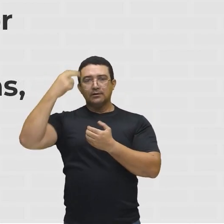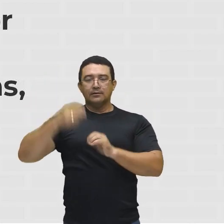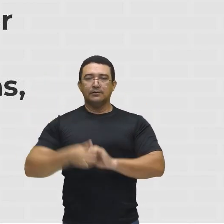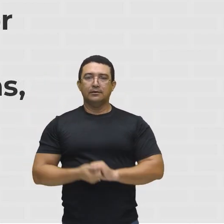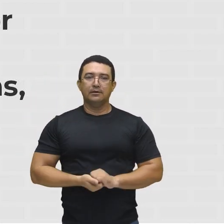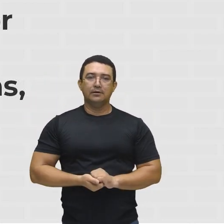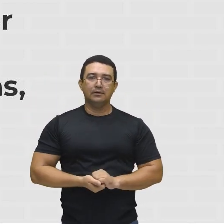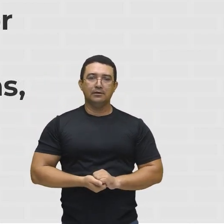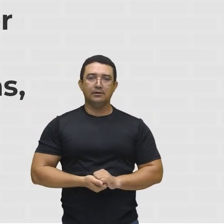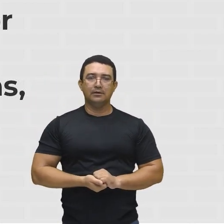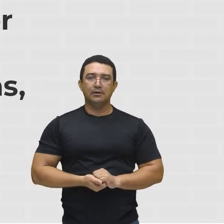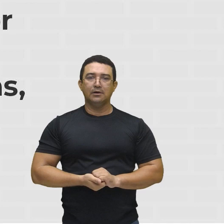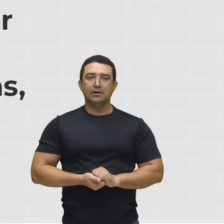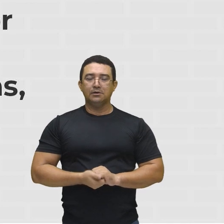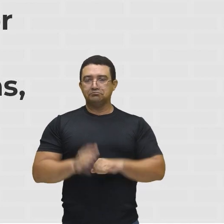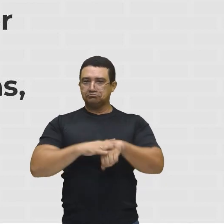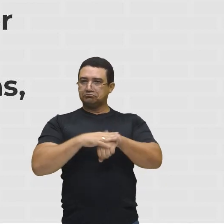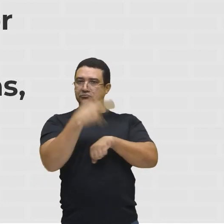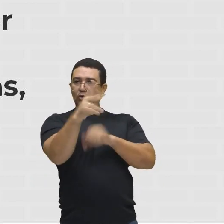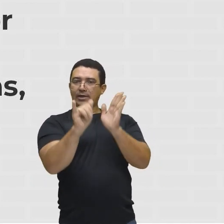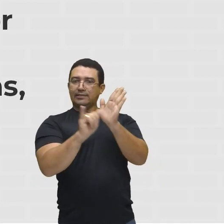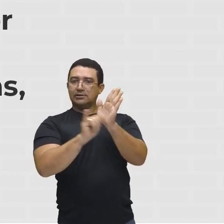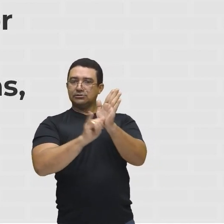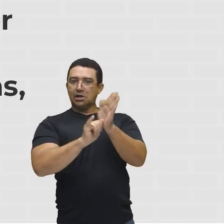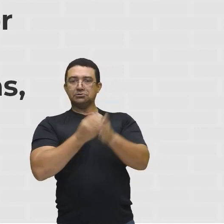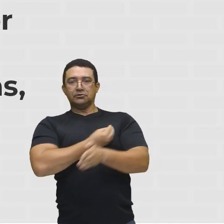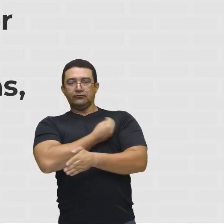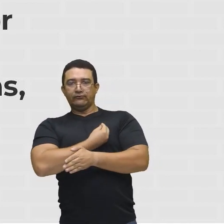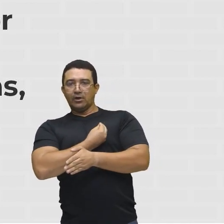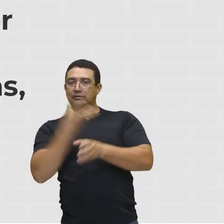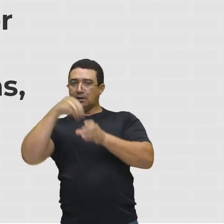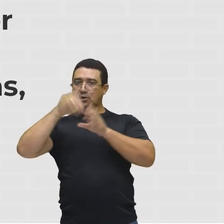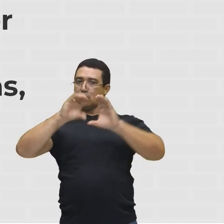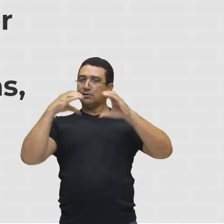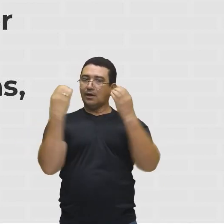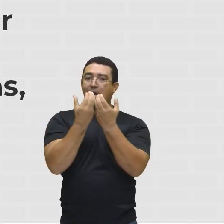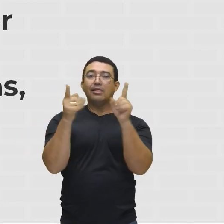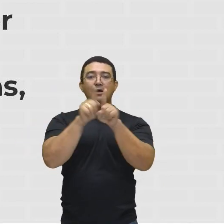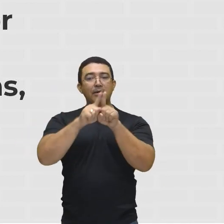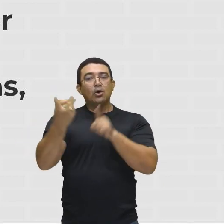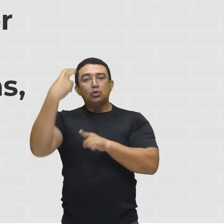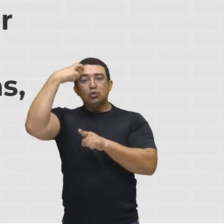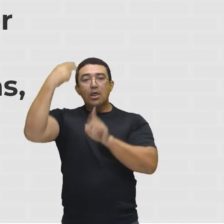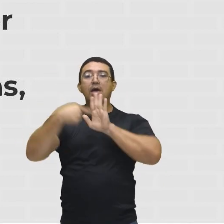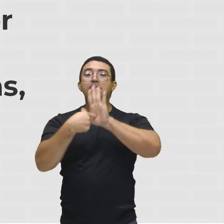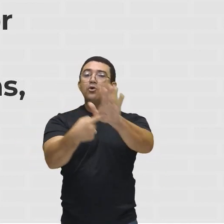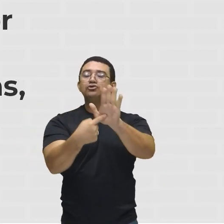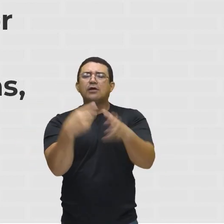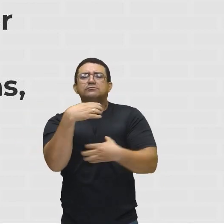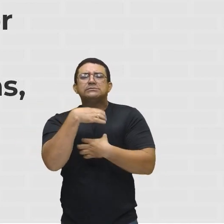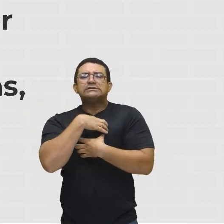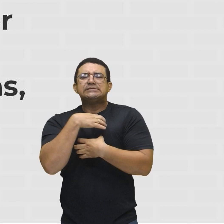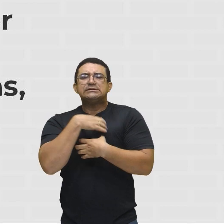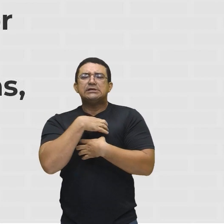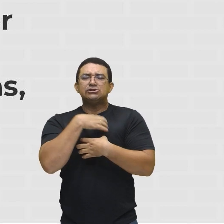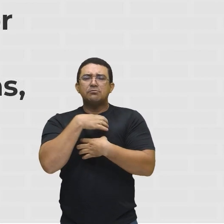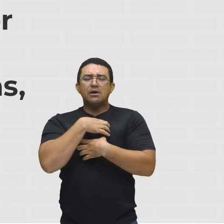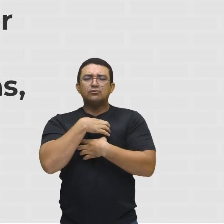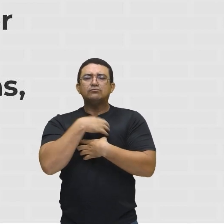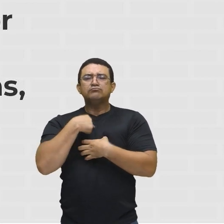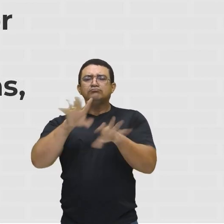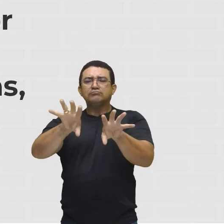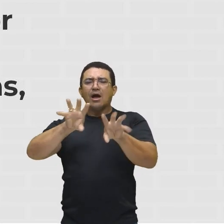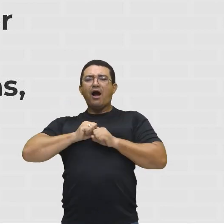fruição, vivenciar sua identidade, comunidade e cultura e demonstrar sentimento de